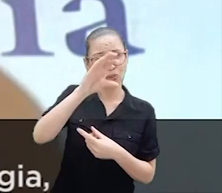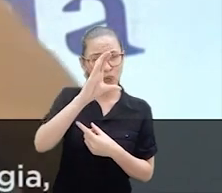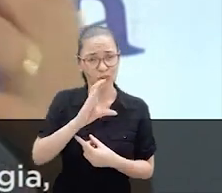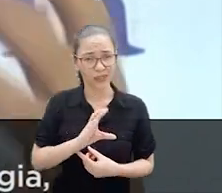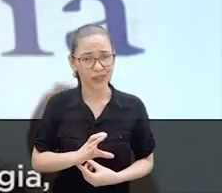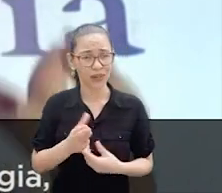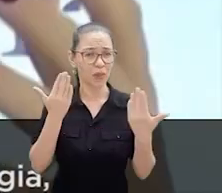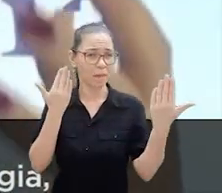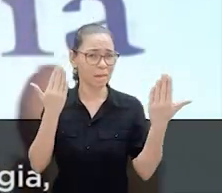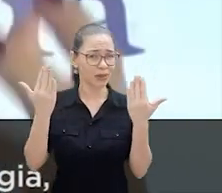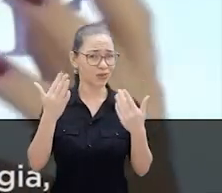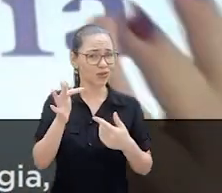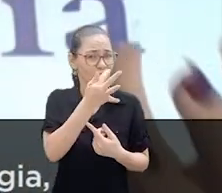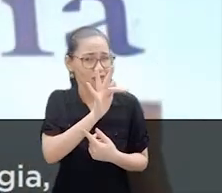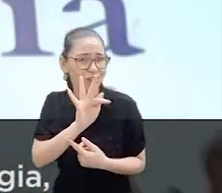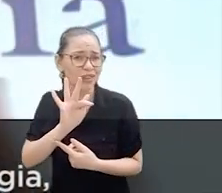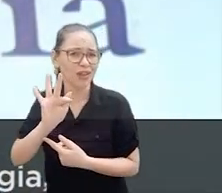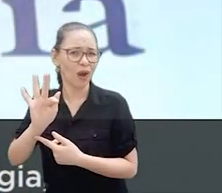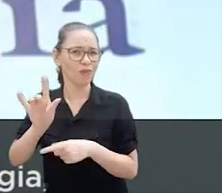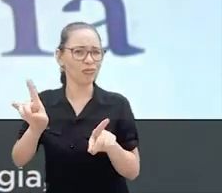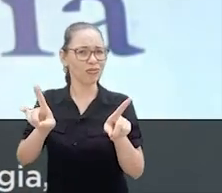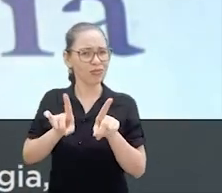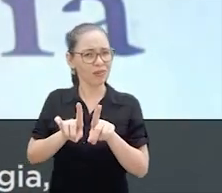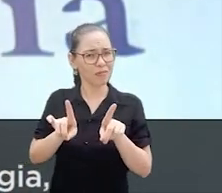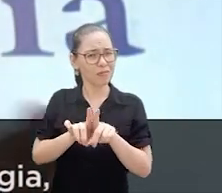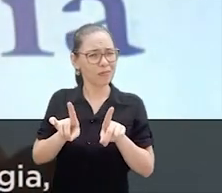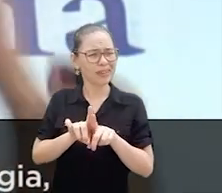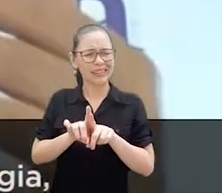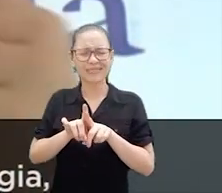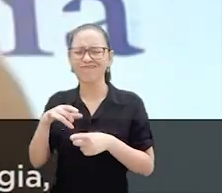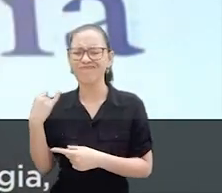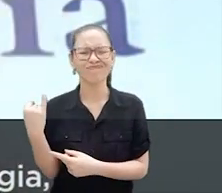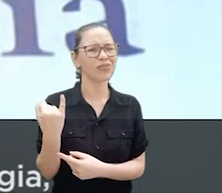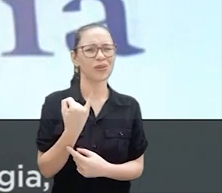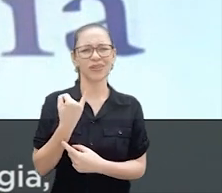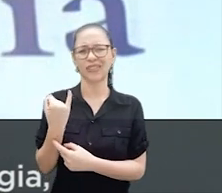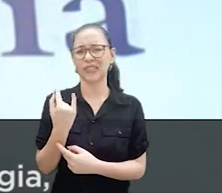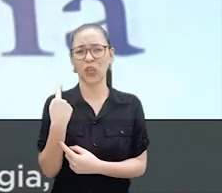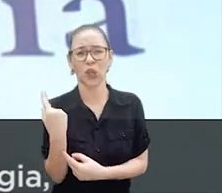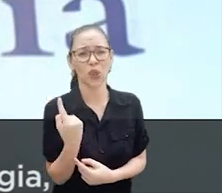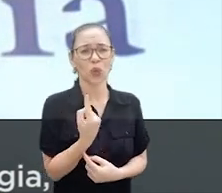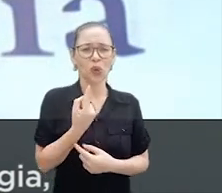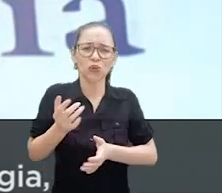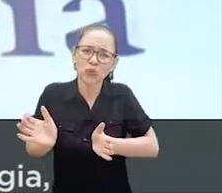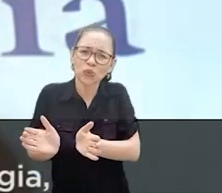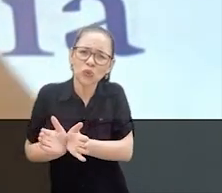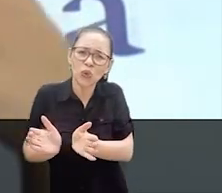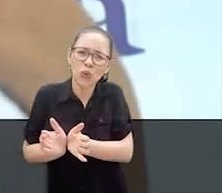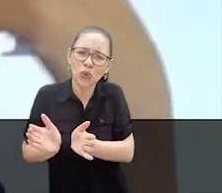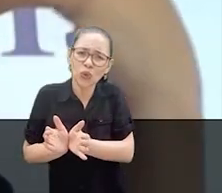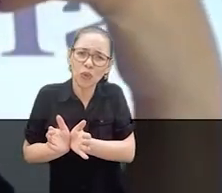Psicologia, no Conselho Federal de Psicologia, coisas muito importantes que nós fazemos hoje no Conselho de Psicologia,